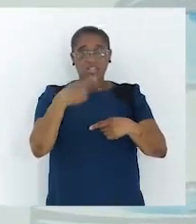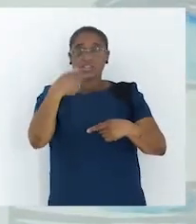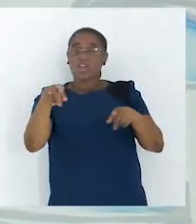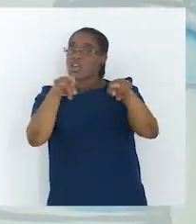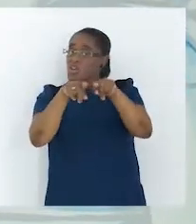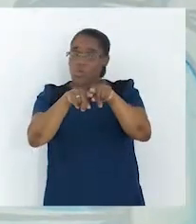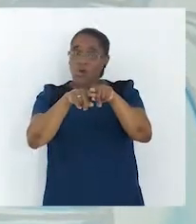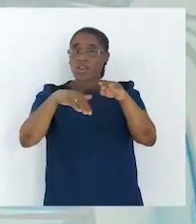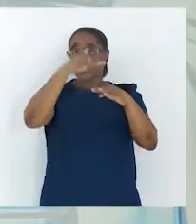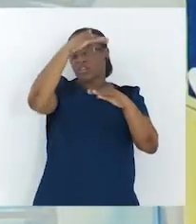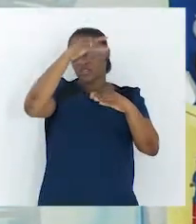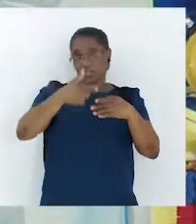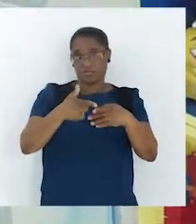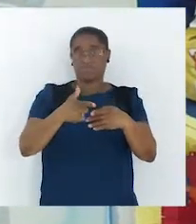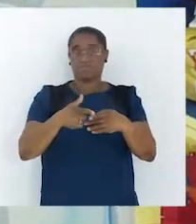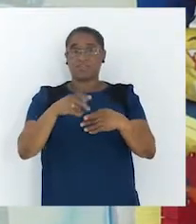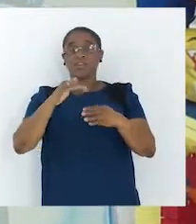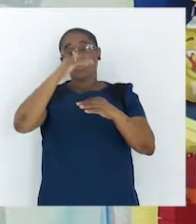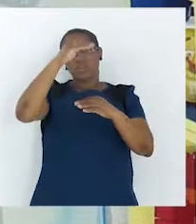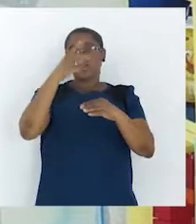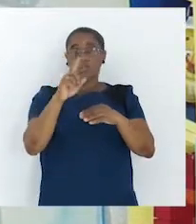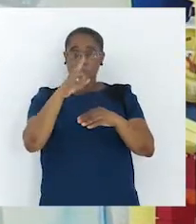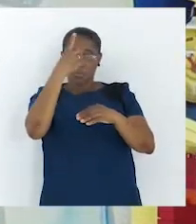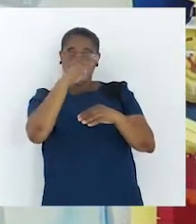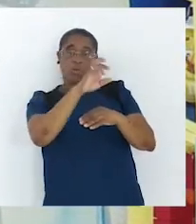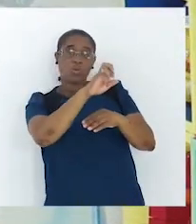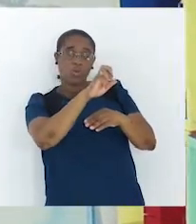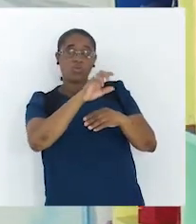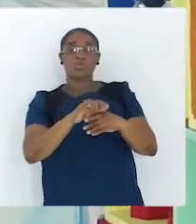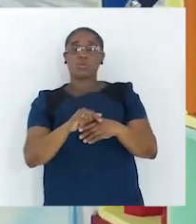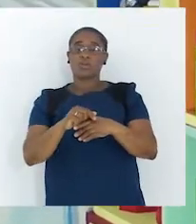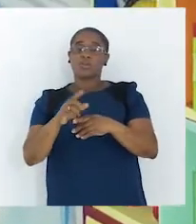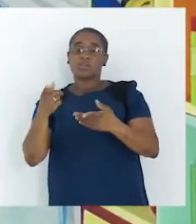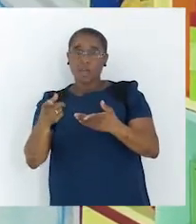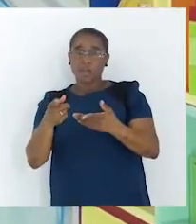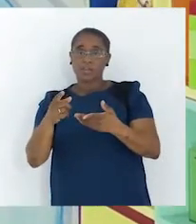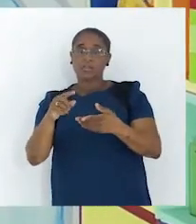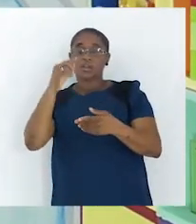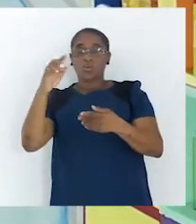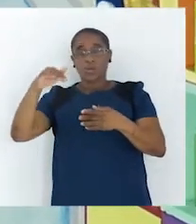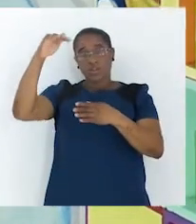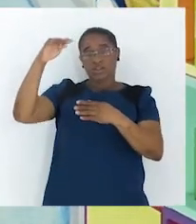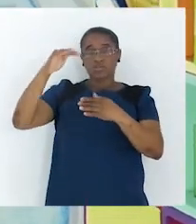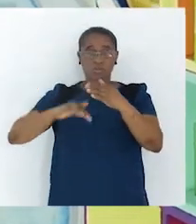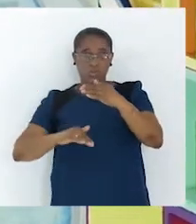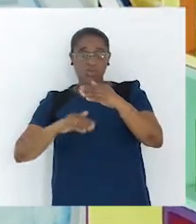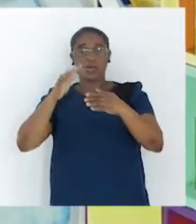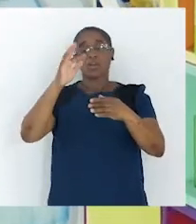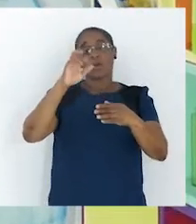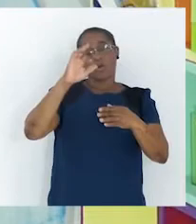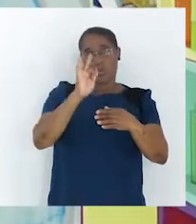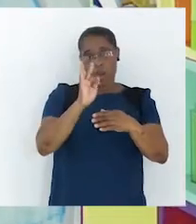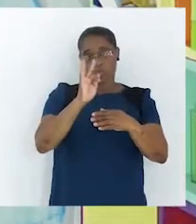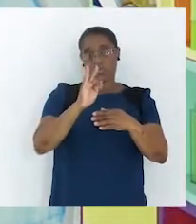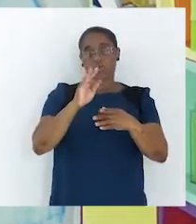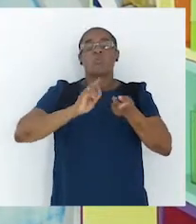isso então o índice do radical o dinheiro é oito o índice do radical não terminador e quatro O que é